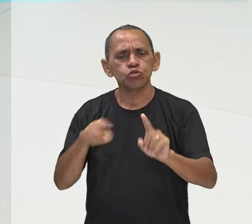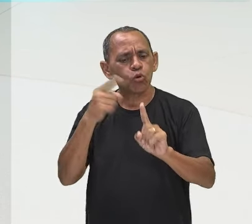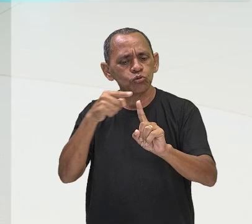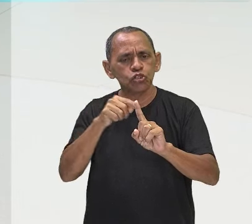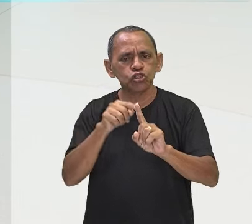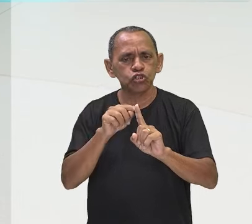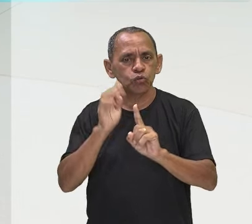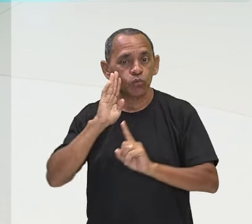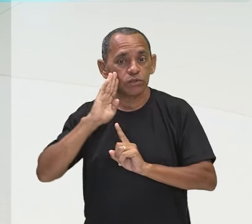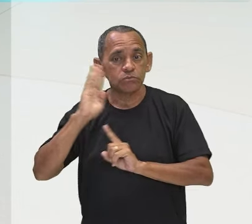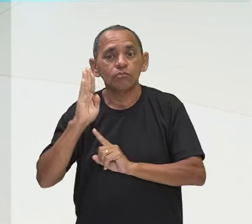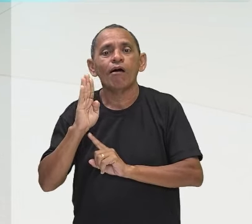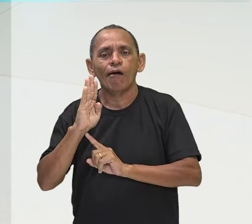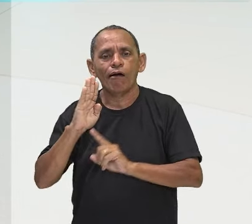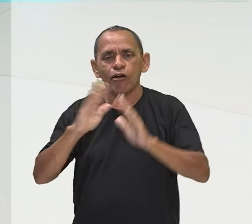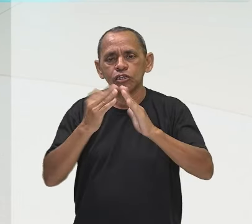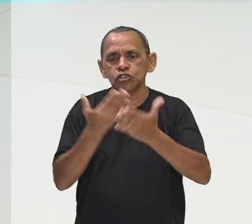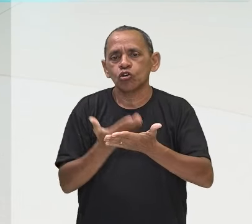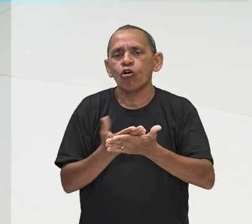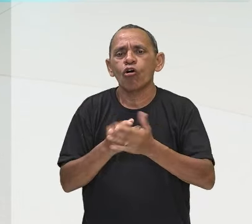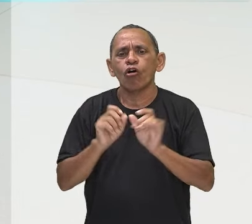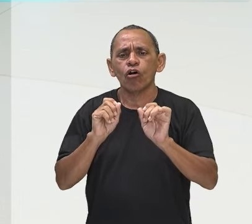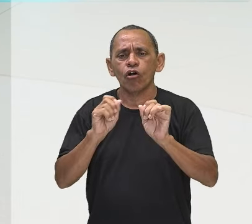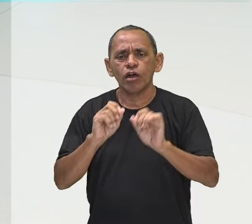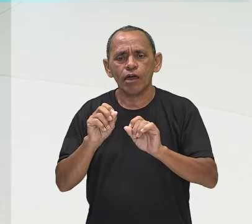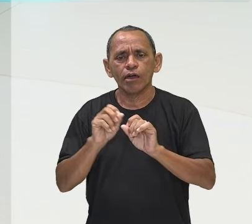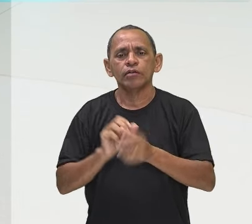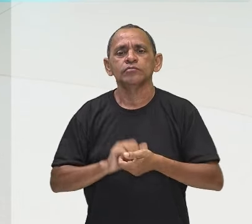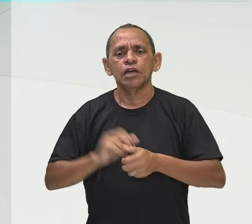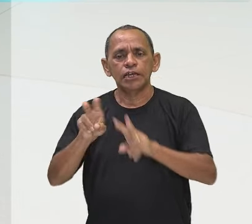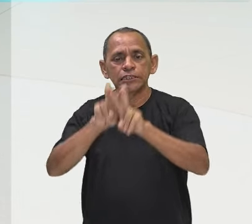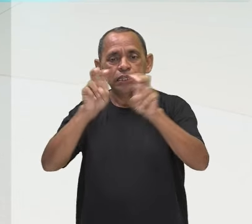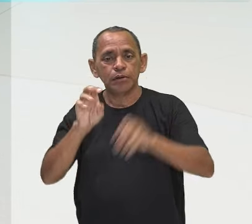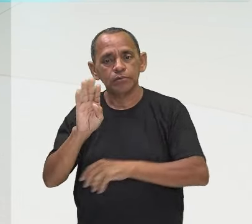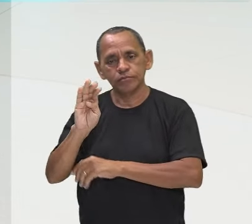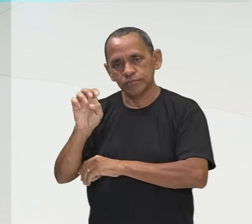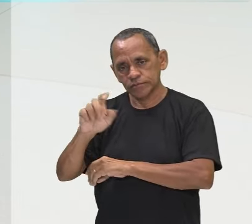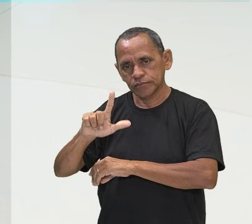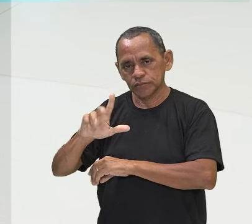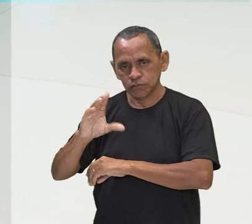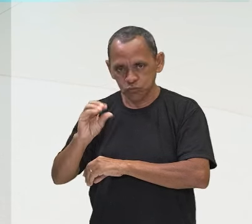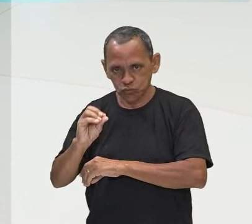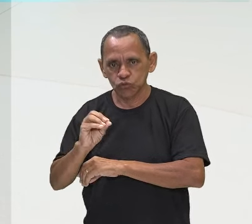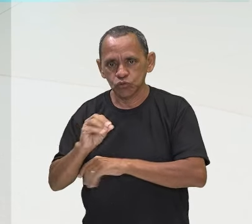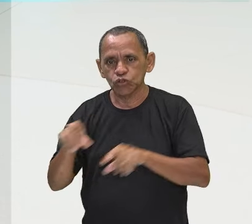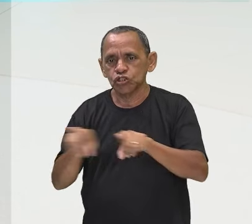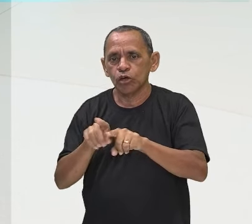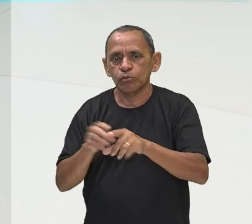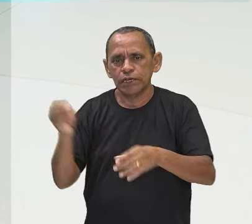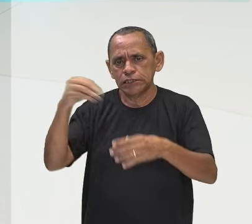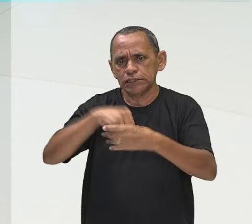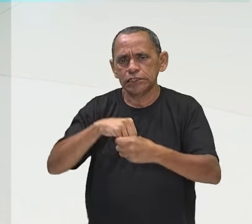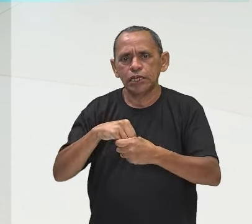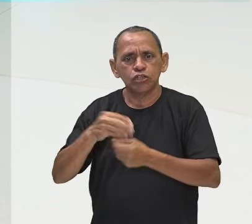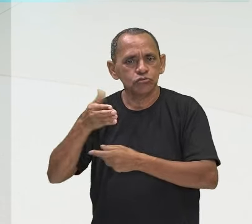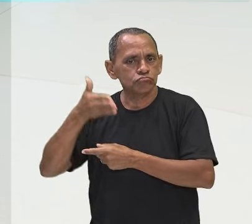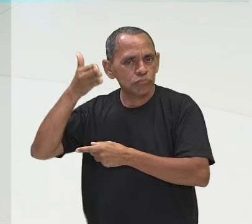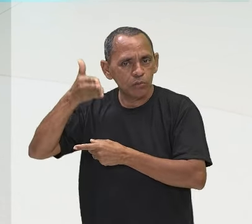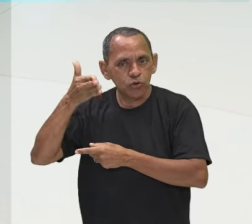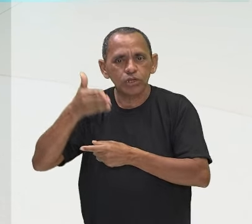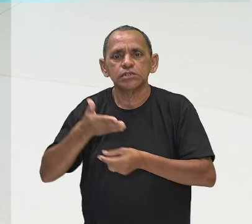principal dessa escola literária é o belo. Eu preciso apreciar essa beleza que está presente dentro da poesia. Eu não sei se vocês,